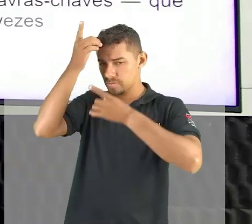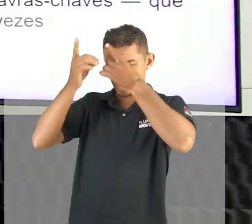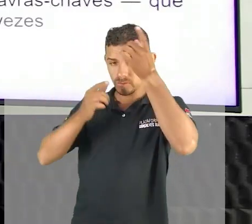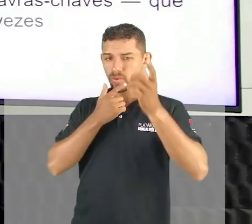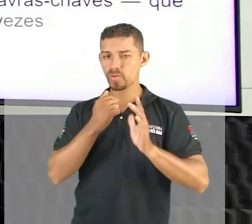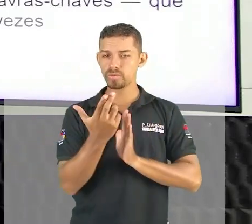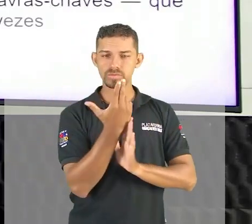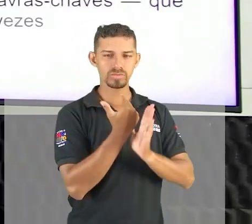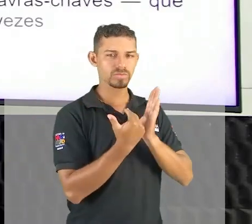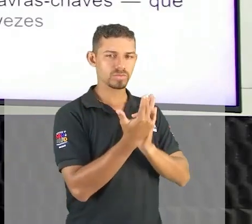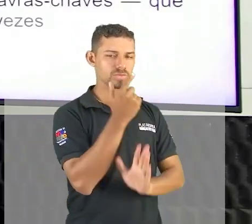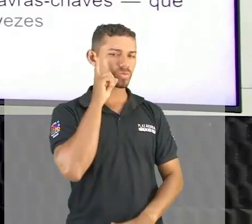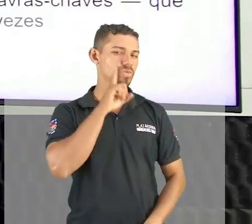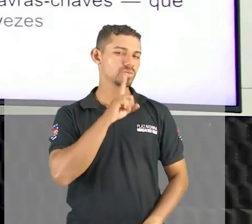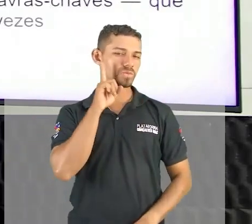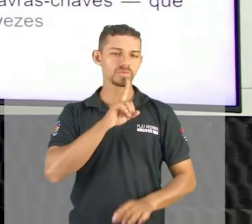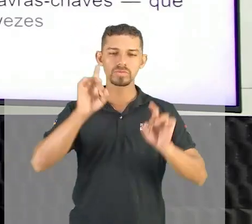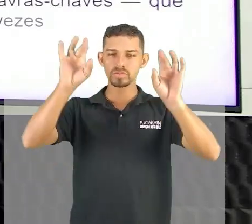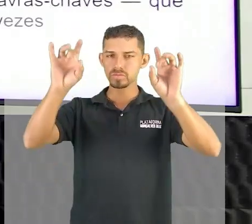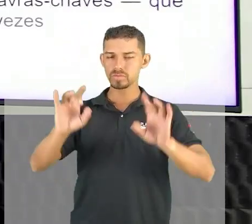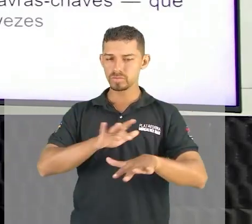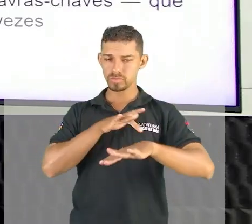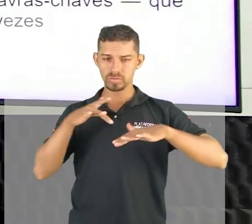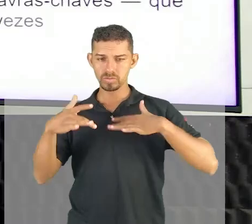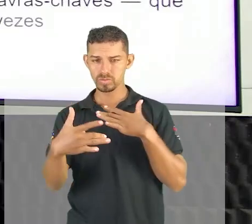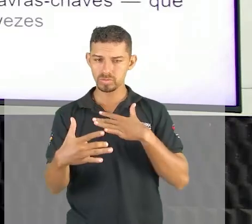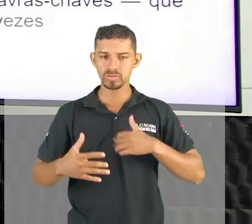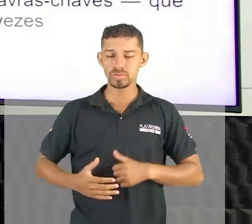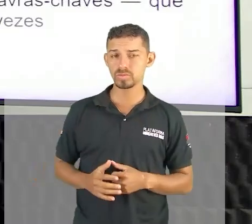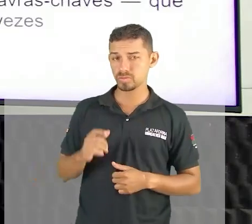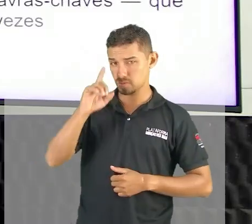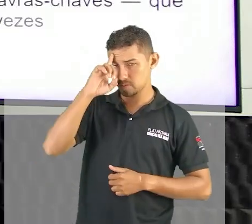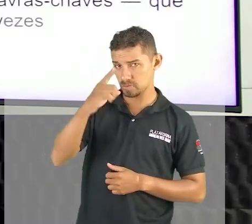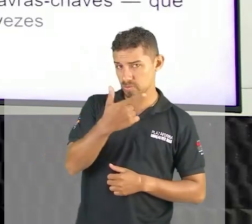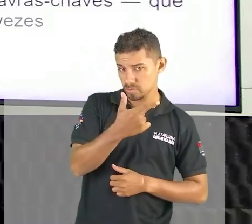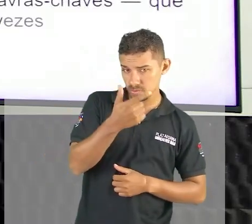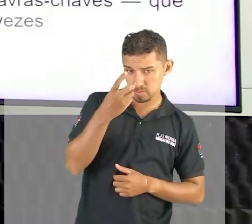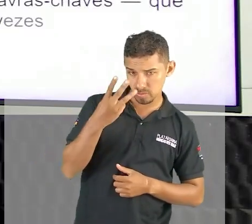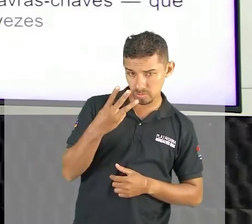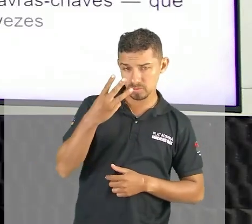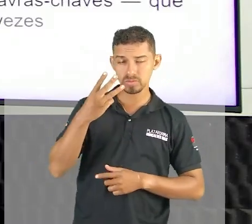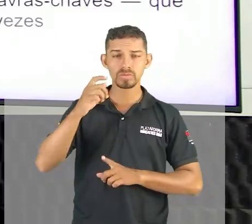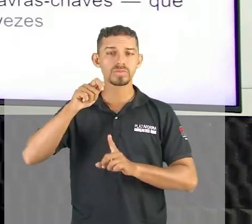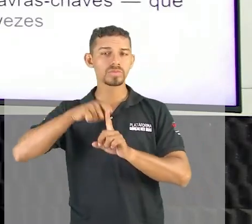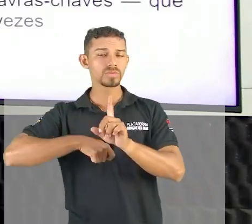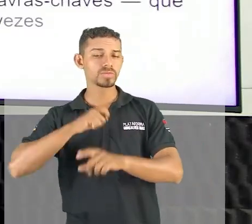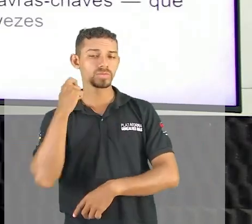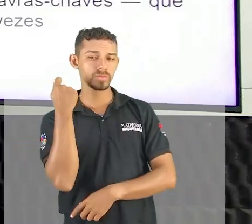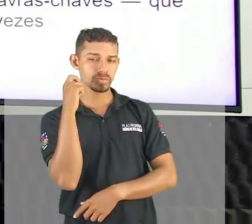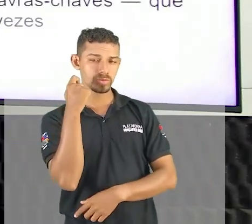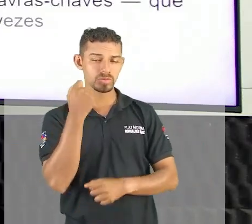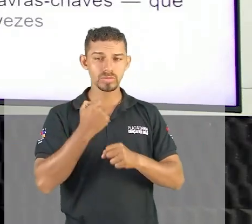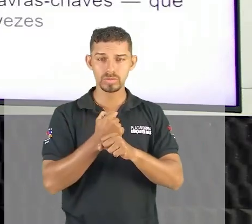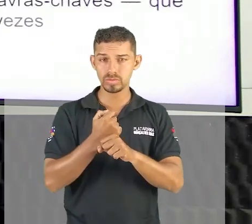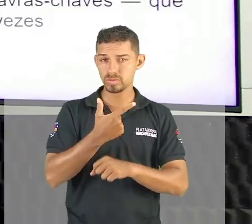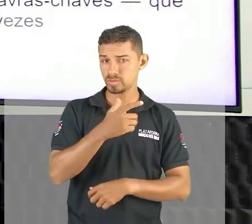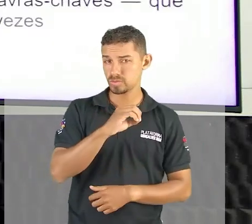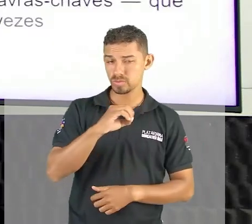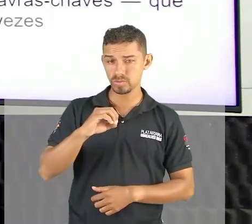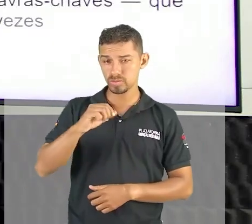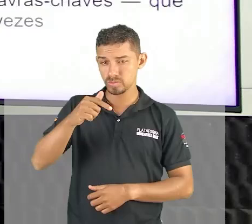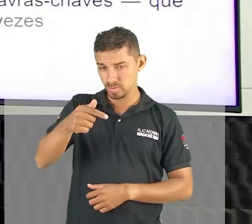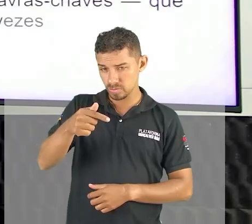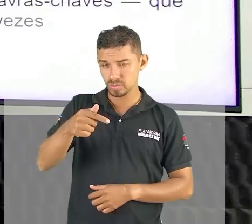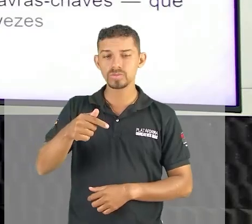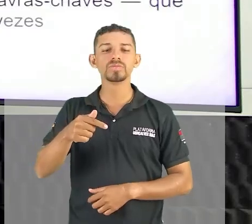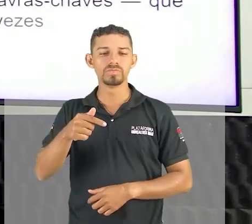americano especialista em redes sociais em 2023 de agosto de 2007 o usuário intensivo do Twitter